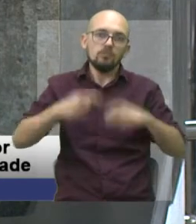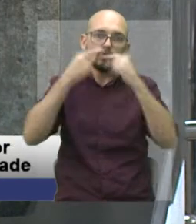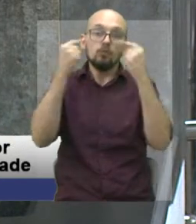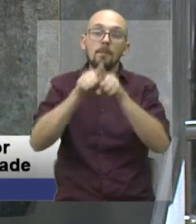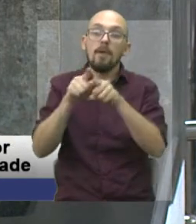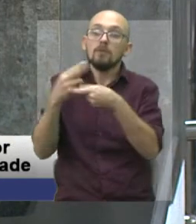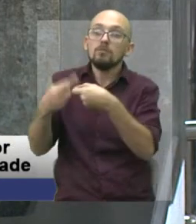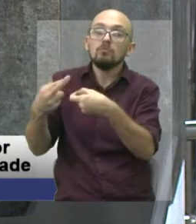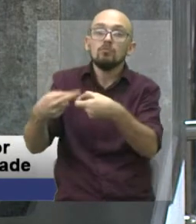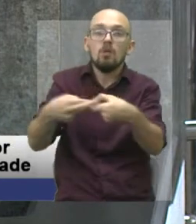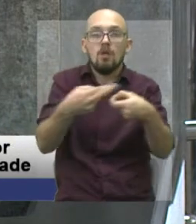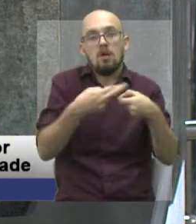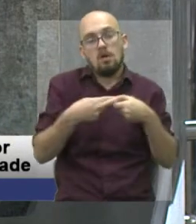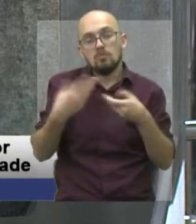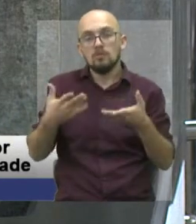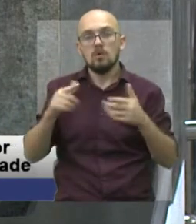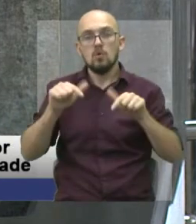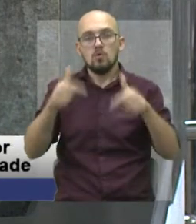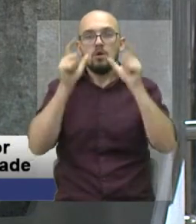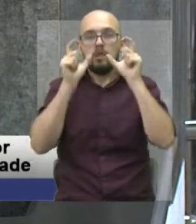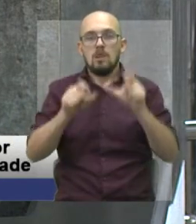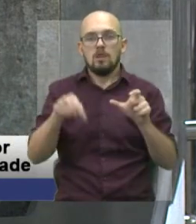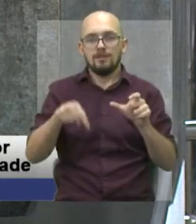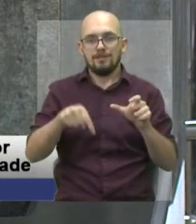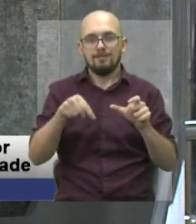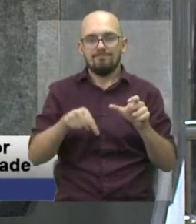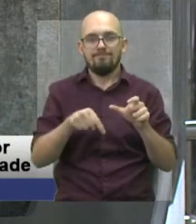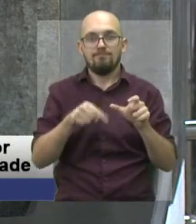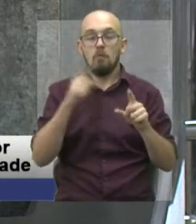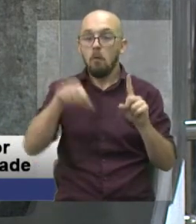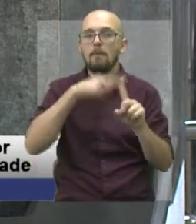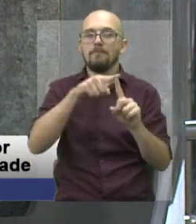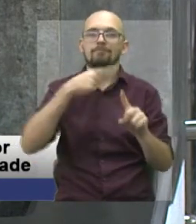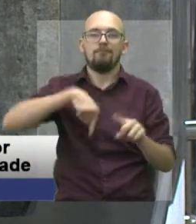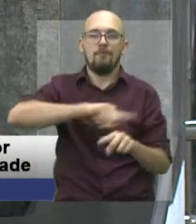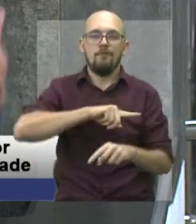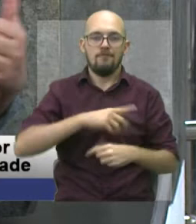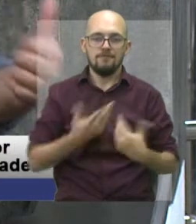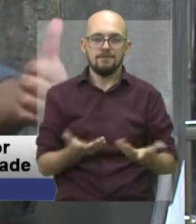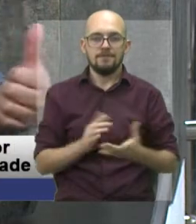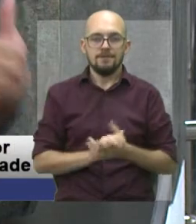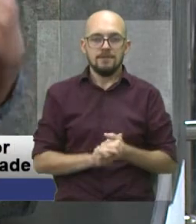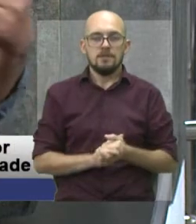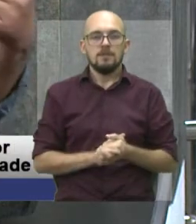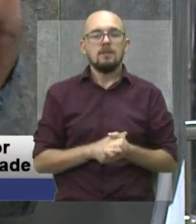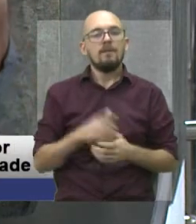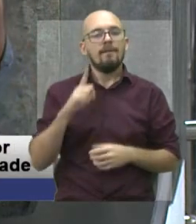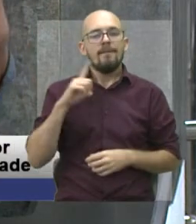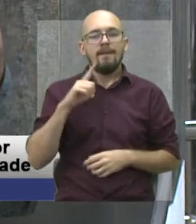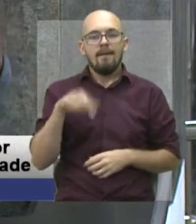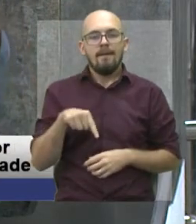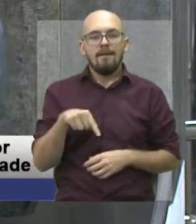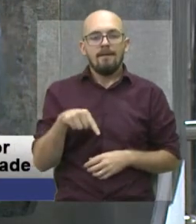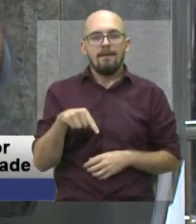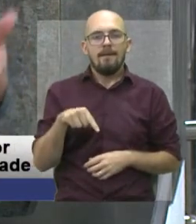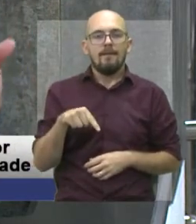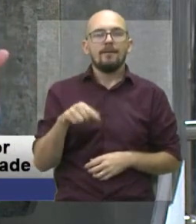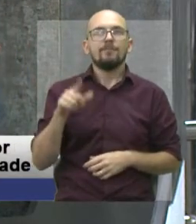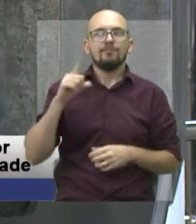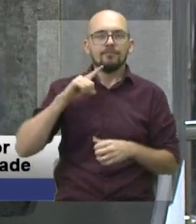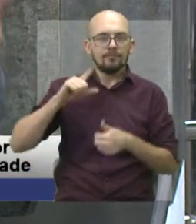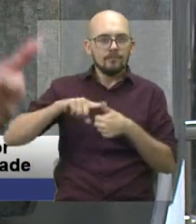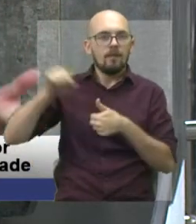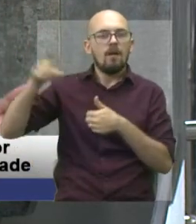também. Esse é o nosso interesse ali, esse é o intuito nosso. Estamos em Ribeirão